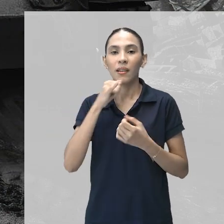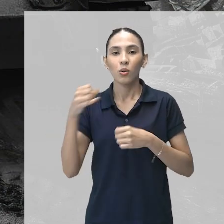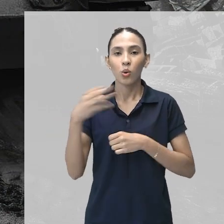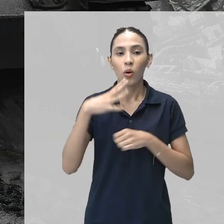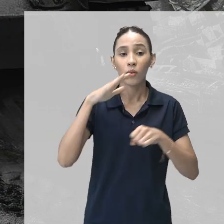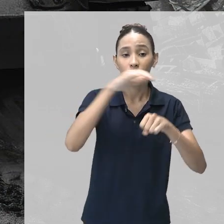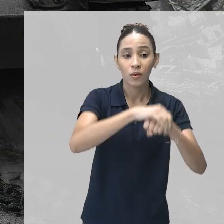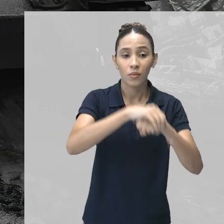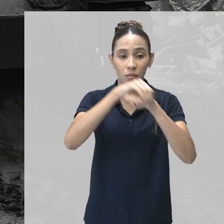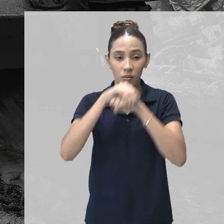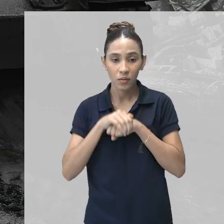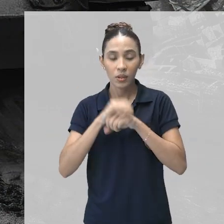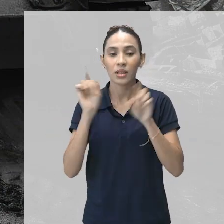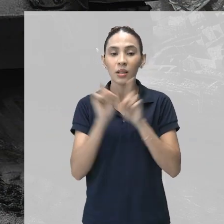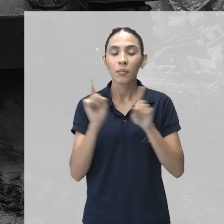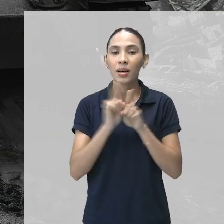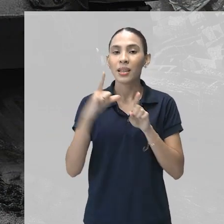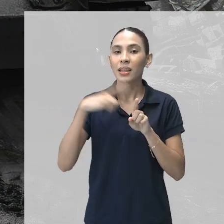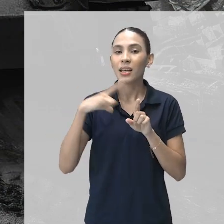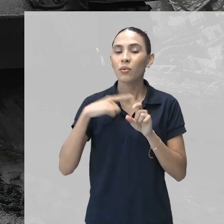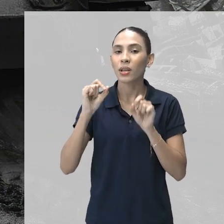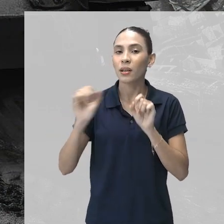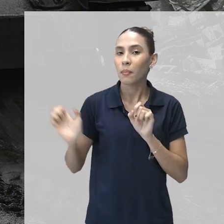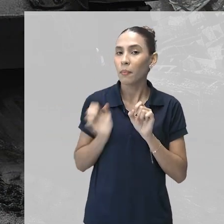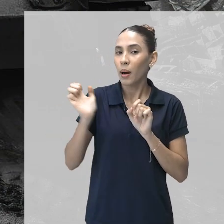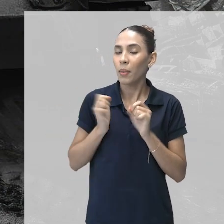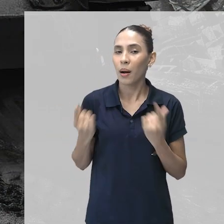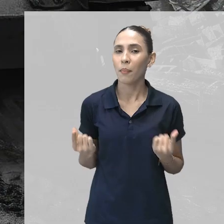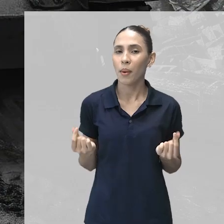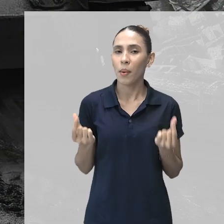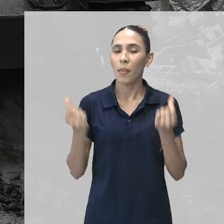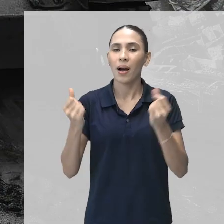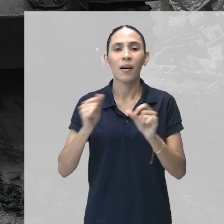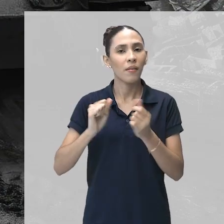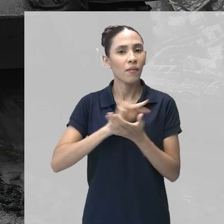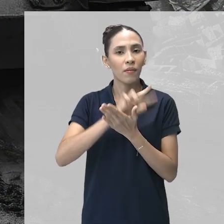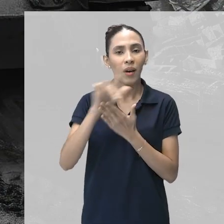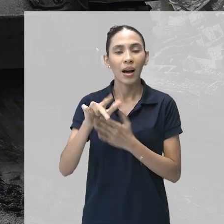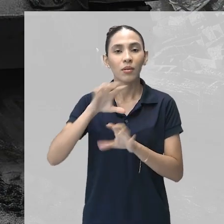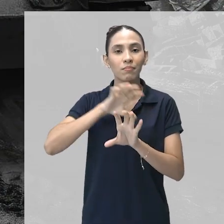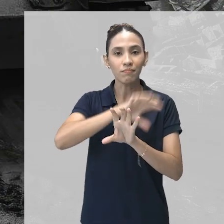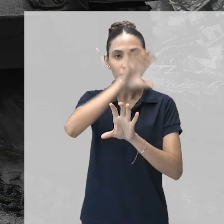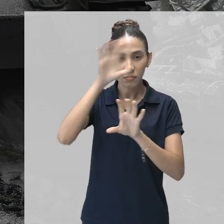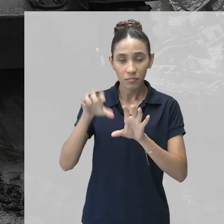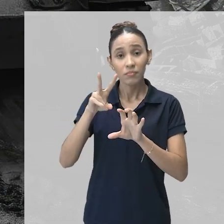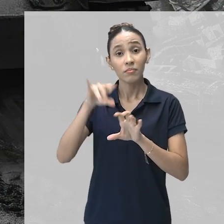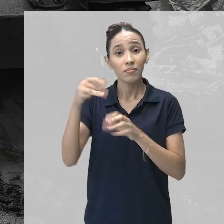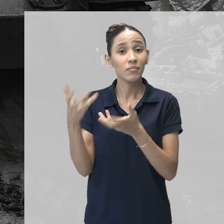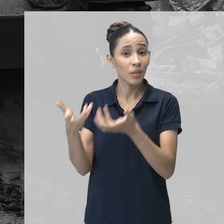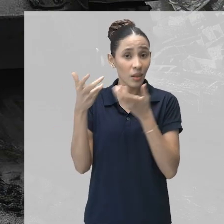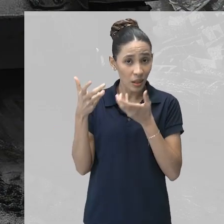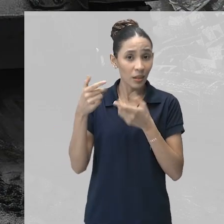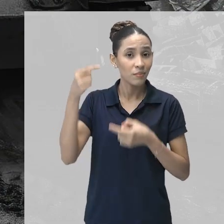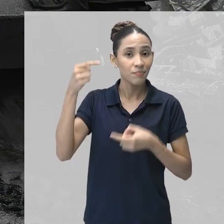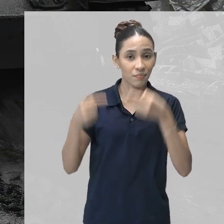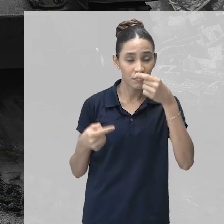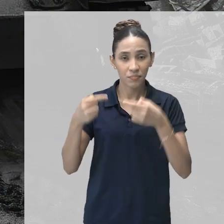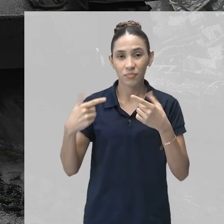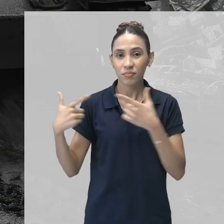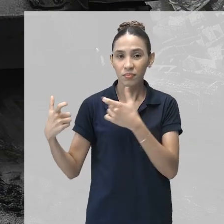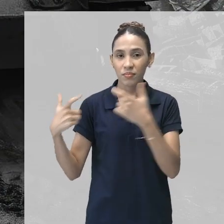neocolonialismo, houve aí enriquecimento de diversos territórios e eles vão querer